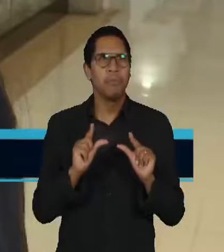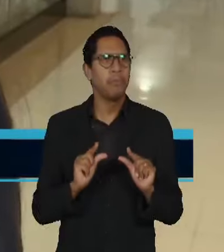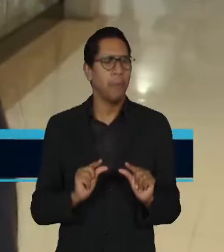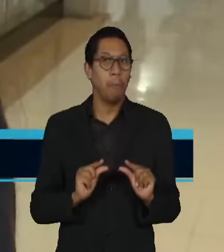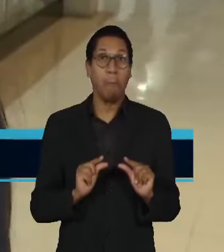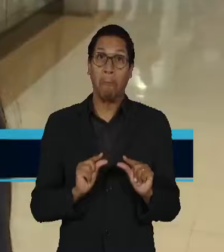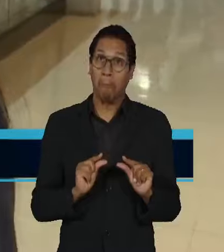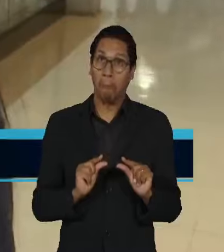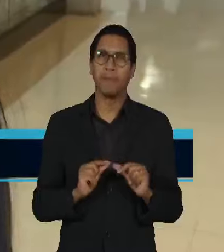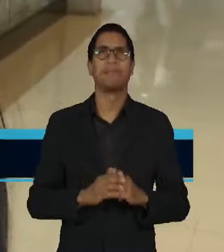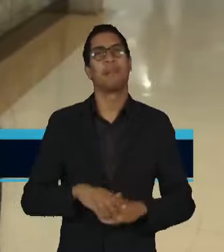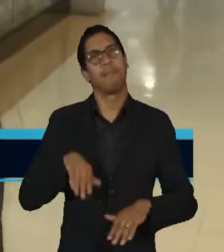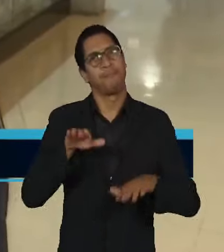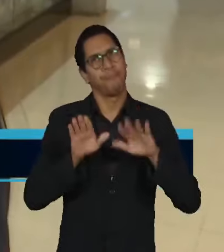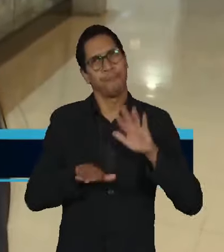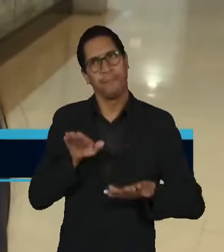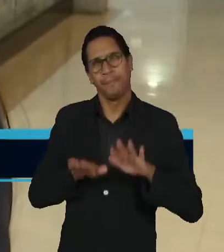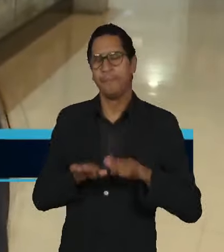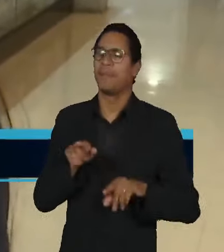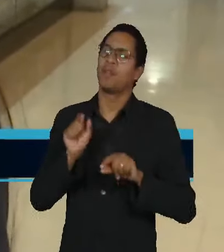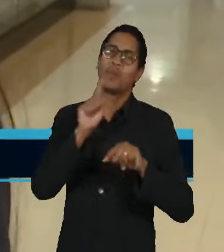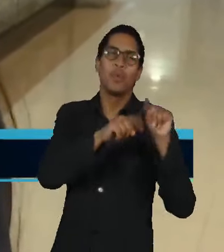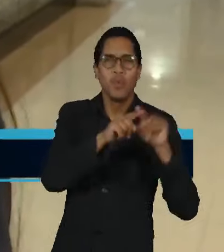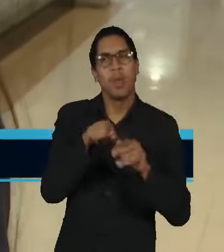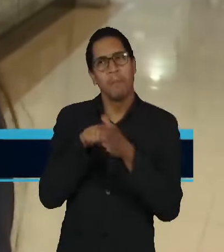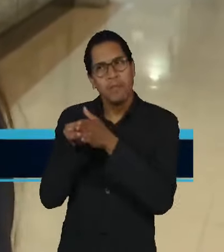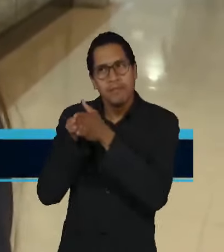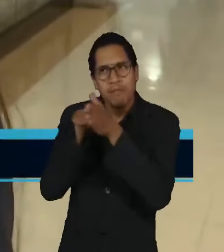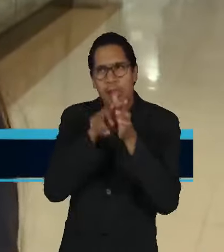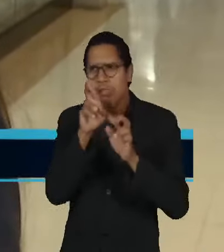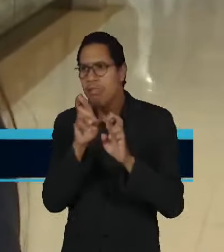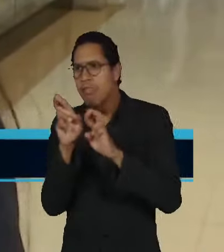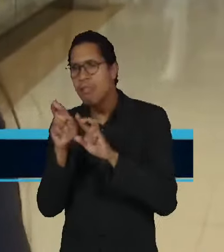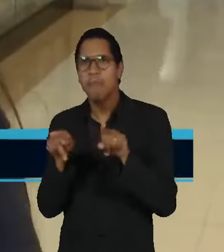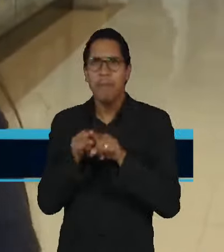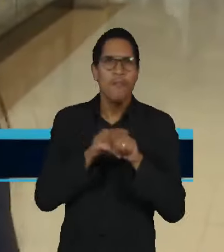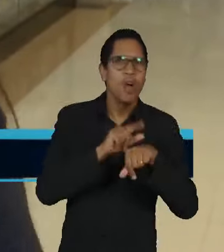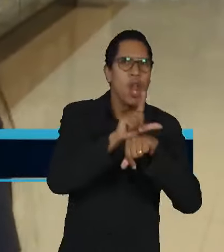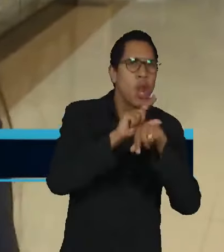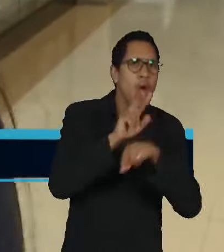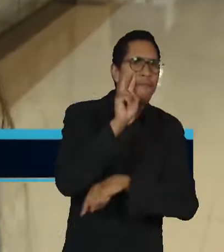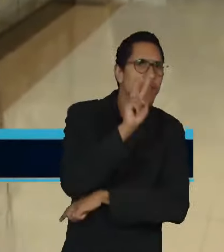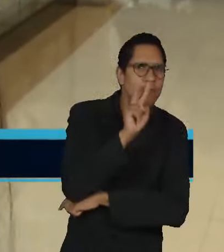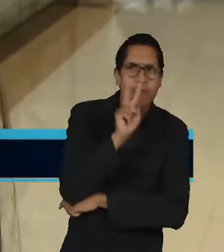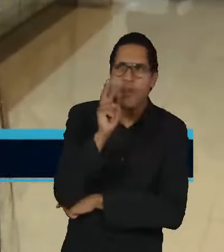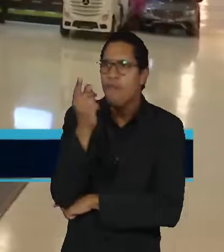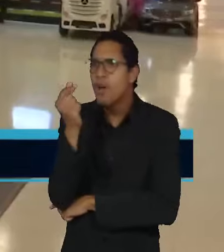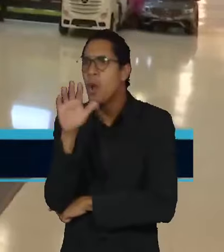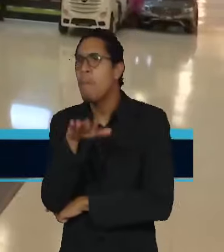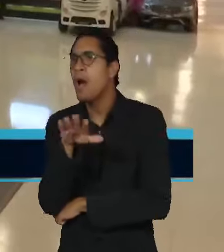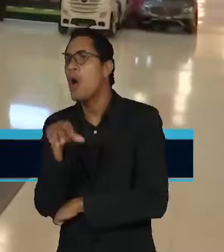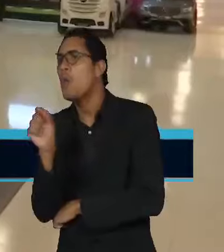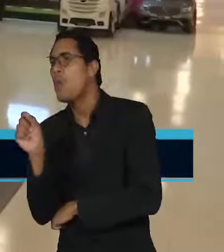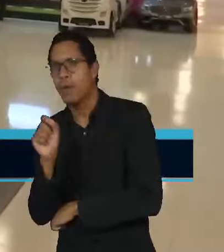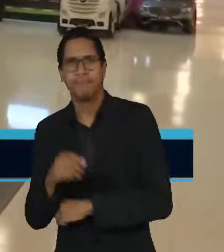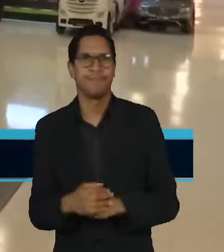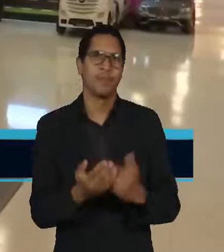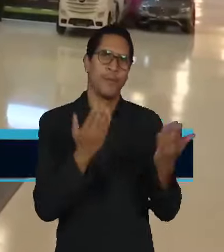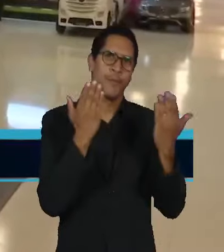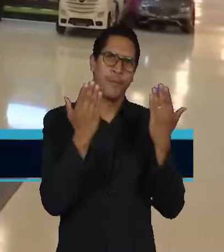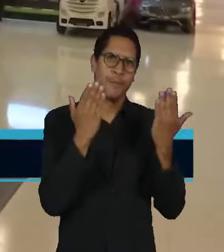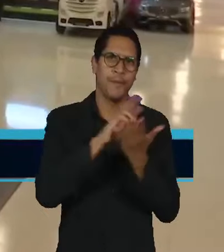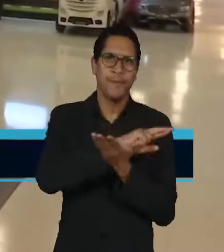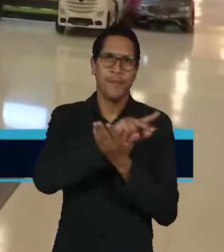sumido. Dependendo do produto, eu pesquiso, mas geralmente eu só vou olhando nas lojas e vendo o preço mais em conta. Eu comparo os preços em